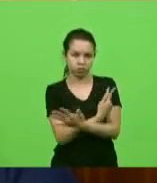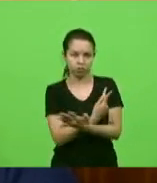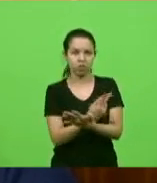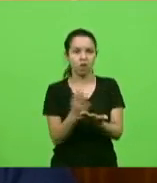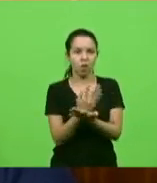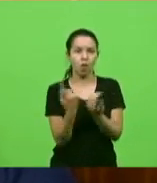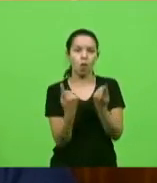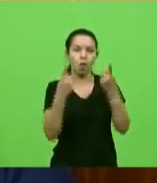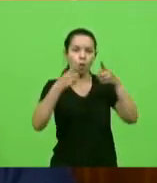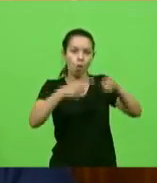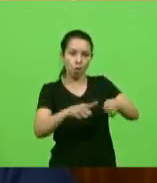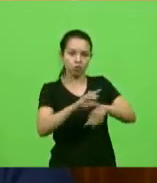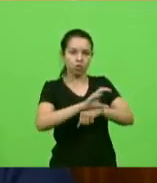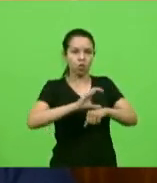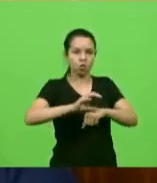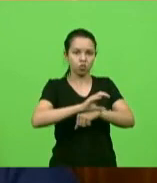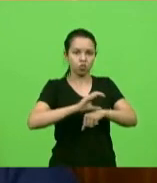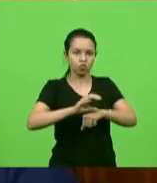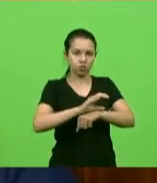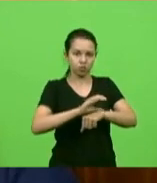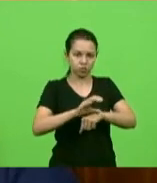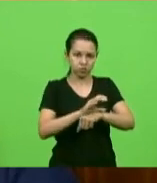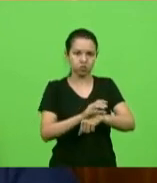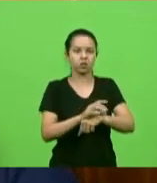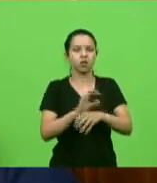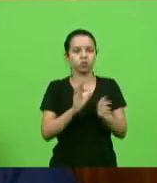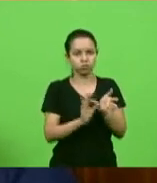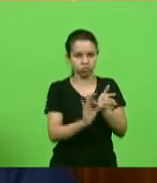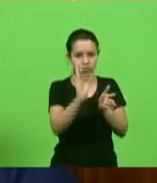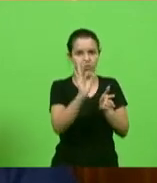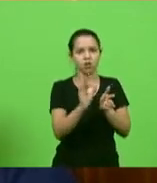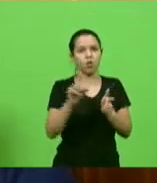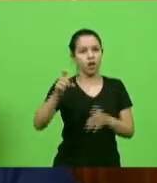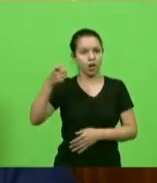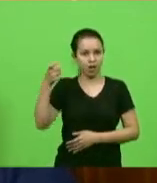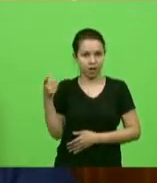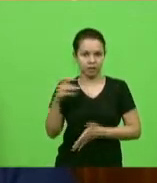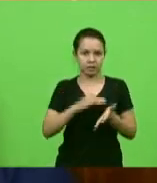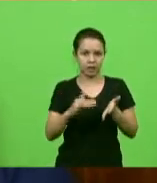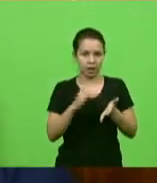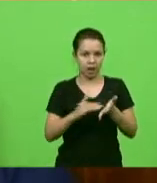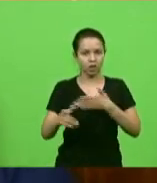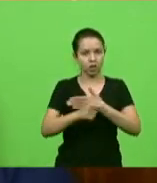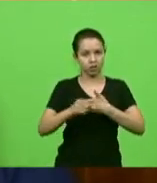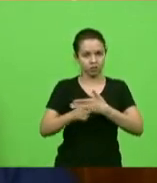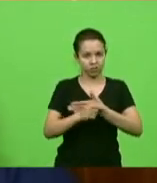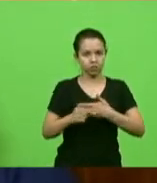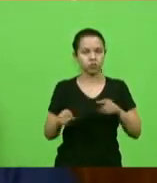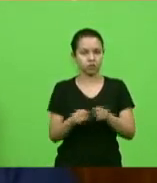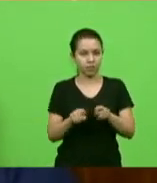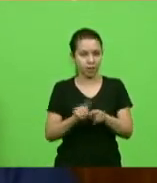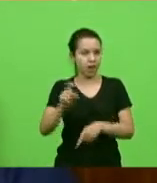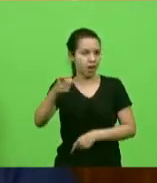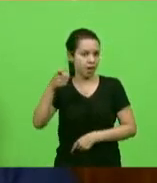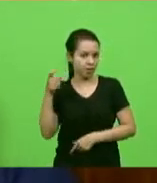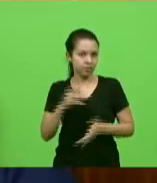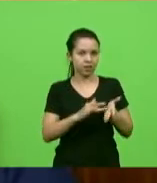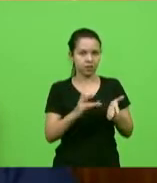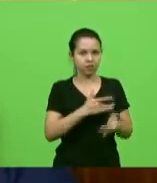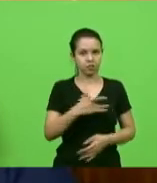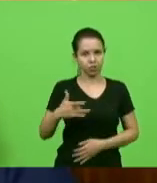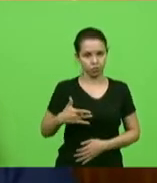atos contrários à Constituição, com destaque para o ex-secretário da Casa Civil e ex-secretário da